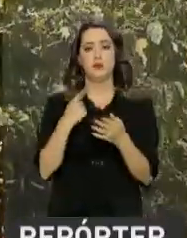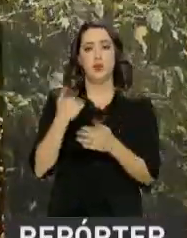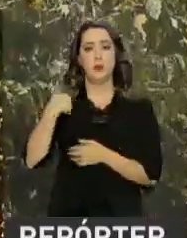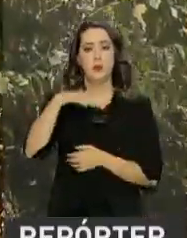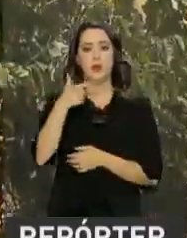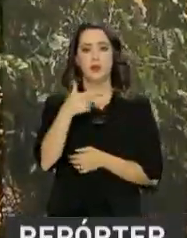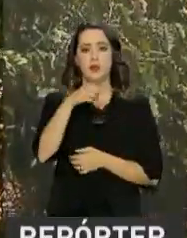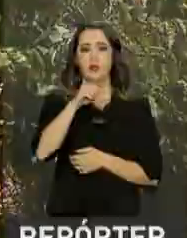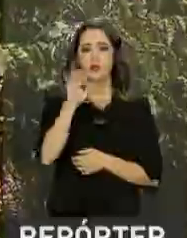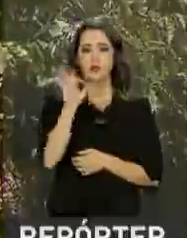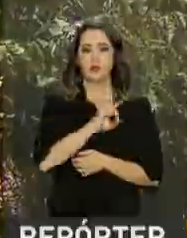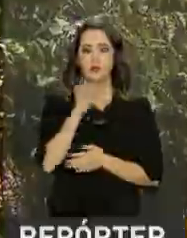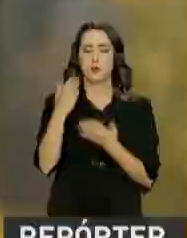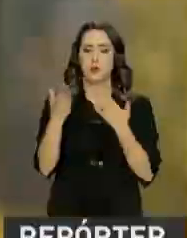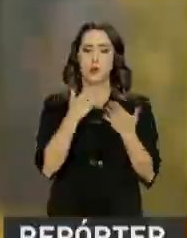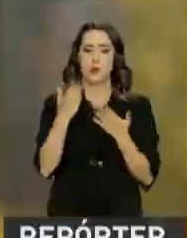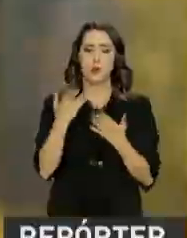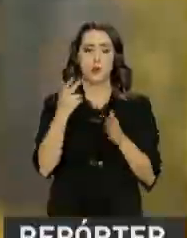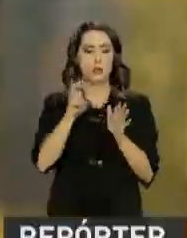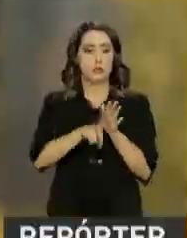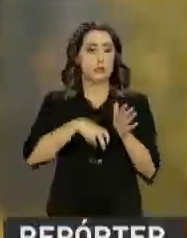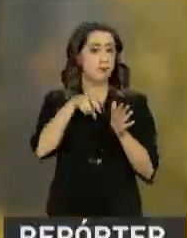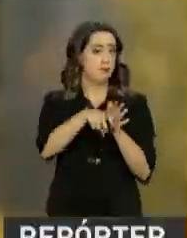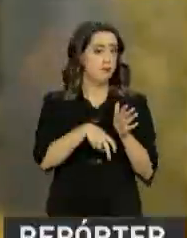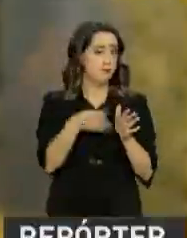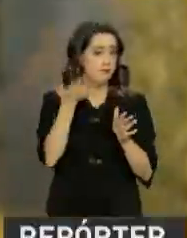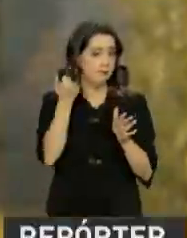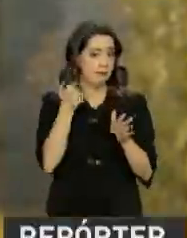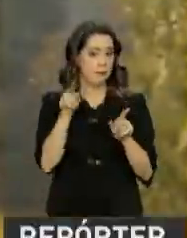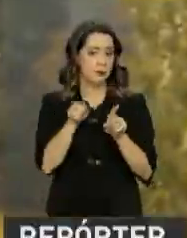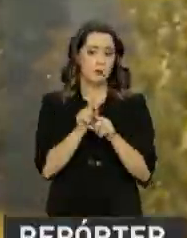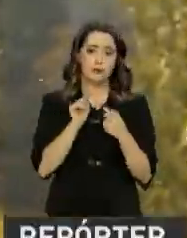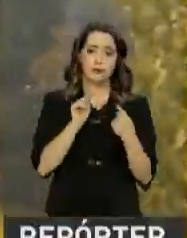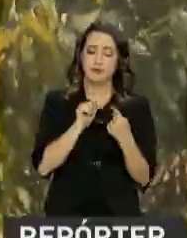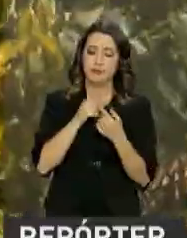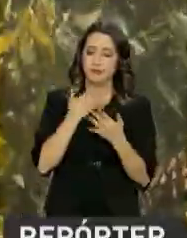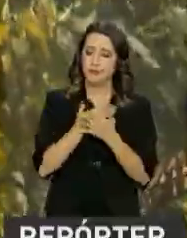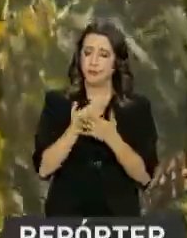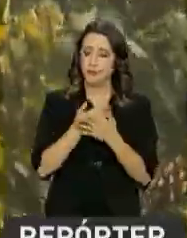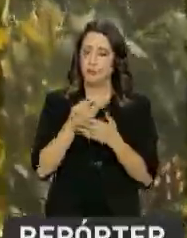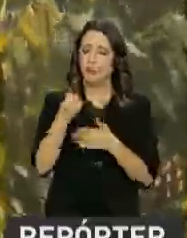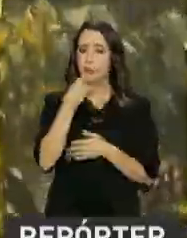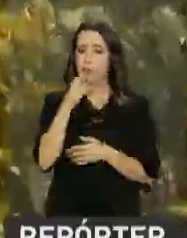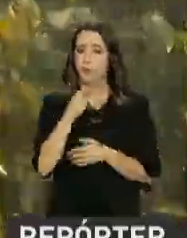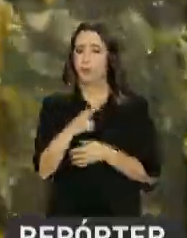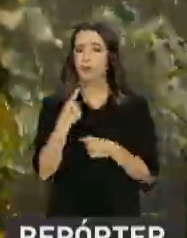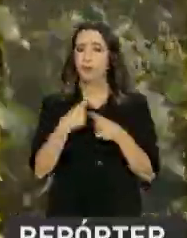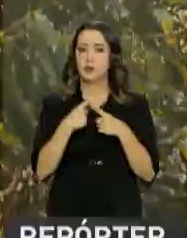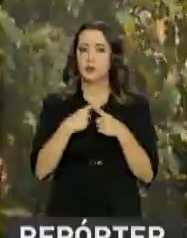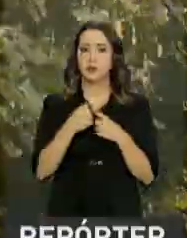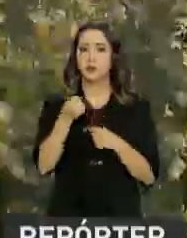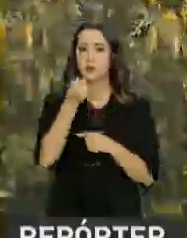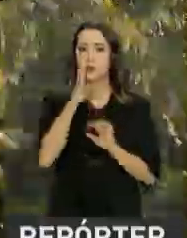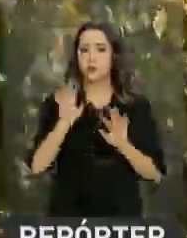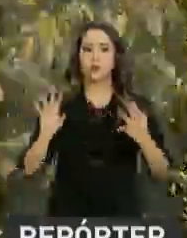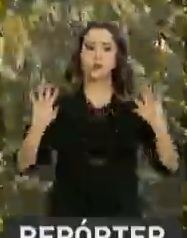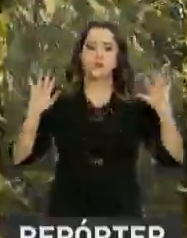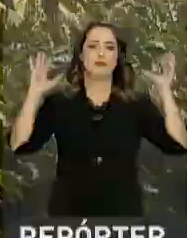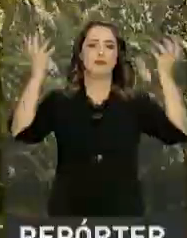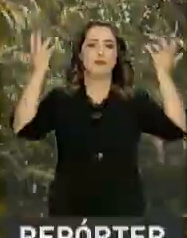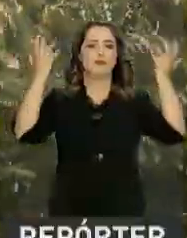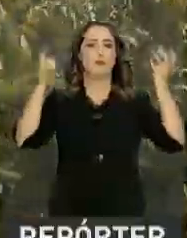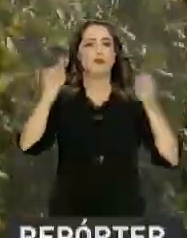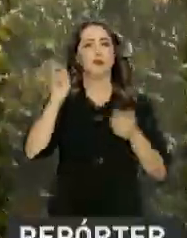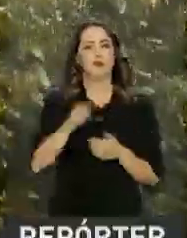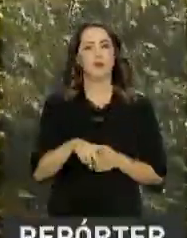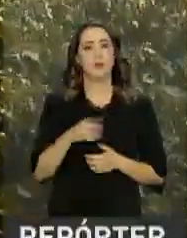ser de mais de 29% em relação à última safra de acordo com o estudo o bom resultado se deve em parte às boas condições